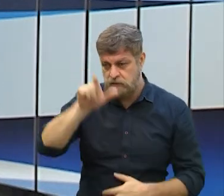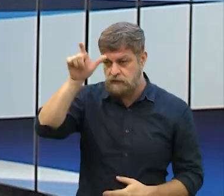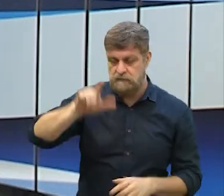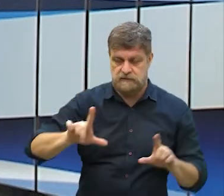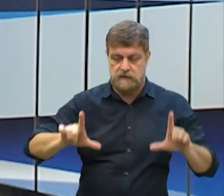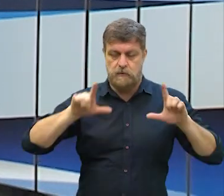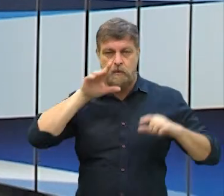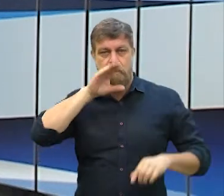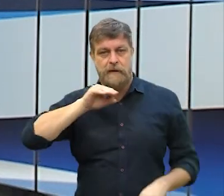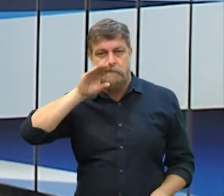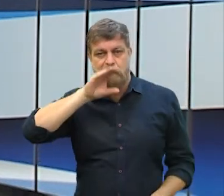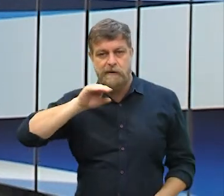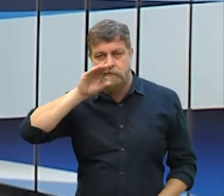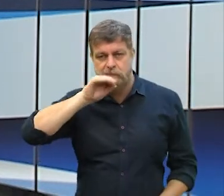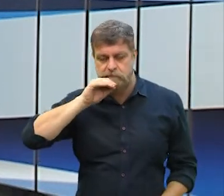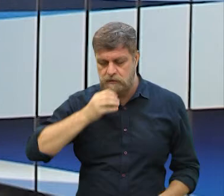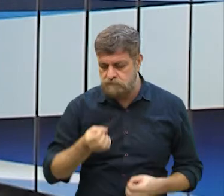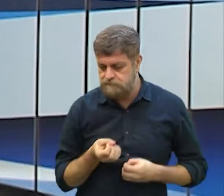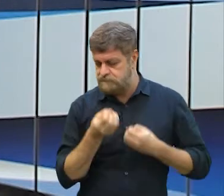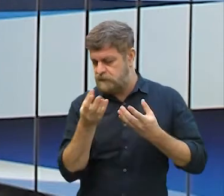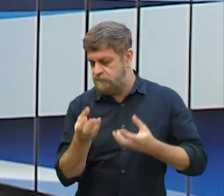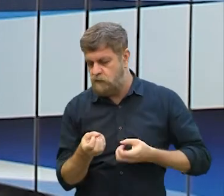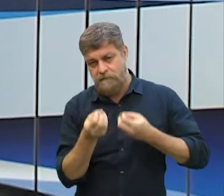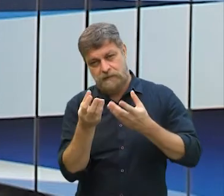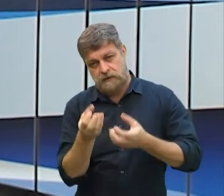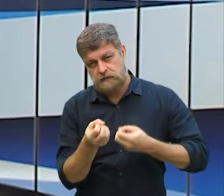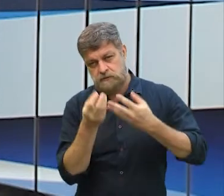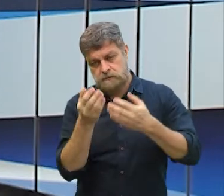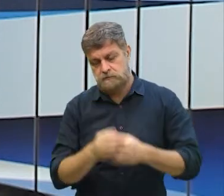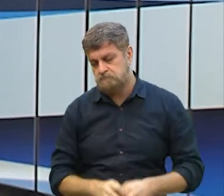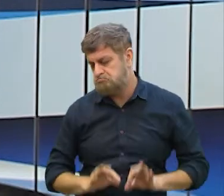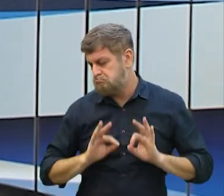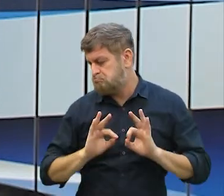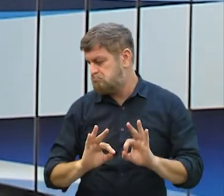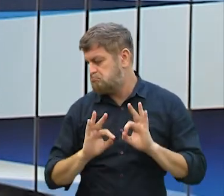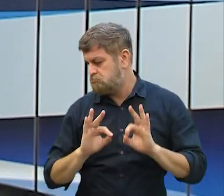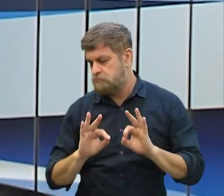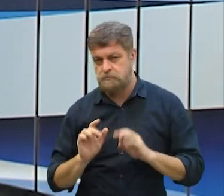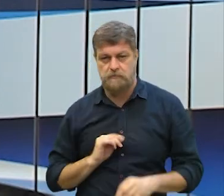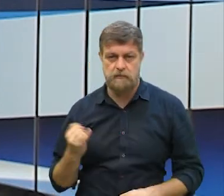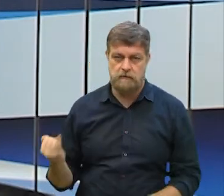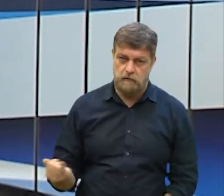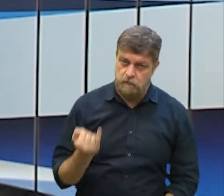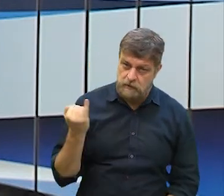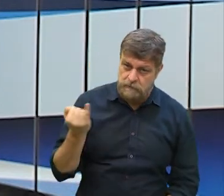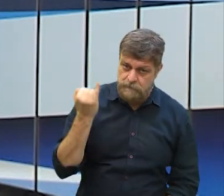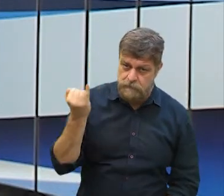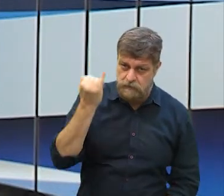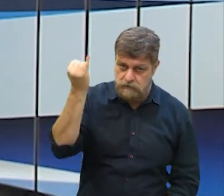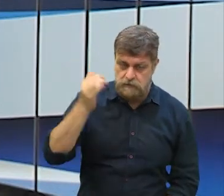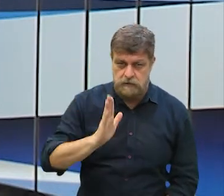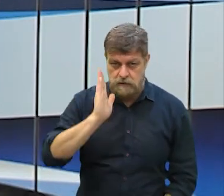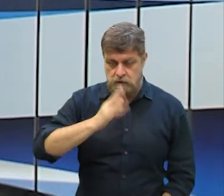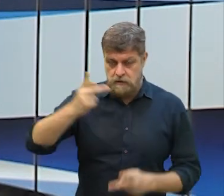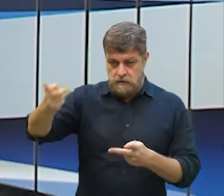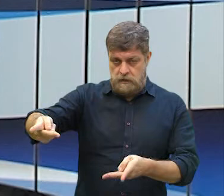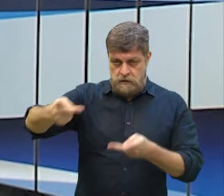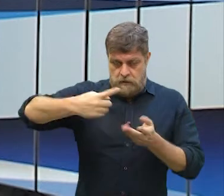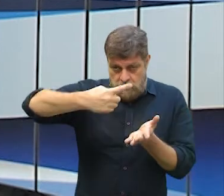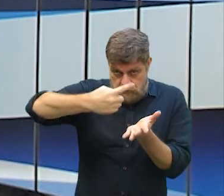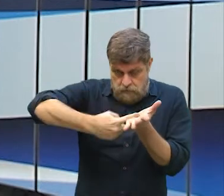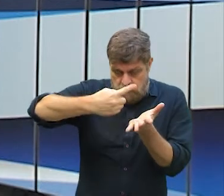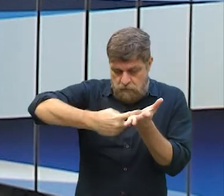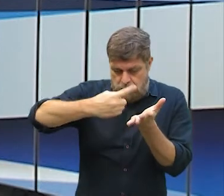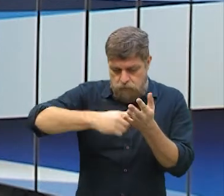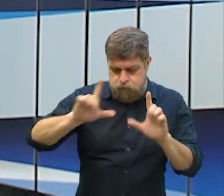pela disponibilidade do seu tempo, todas as informações que foram passadas aqui de grande valia. Já fica o